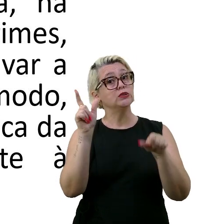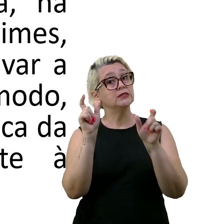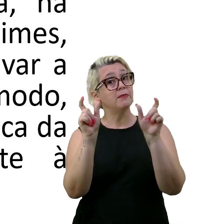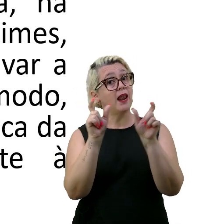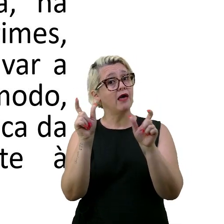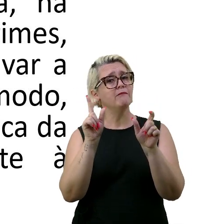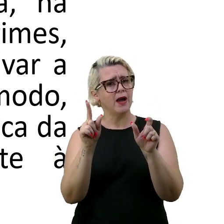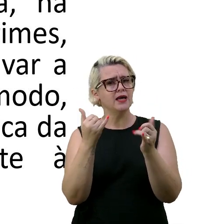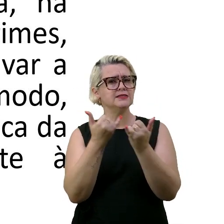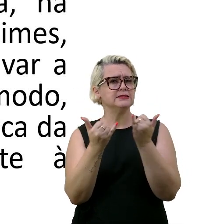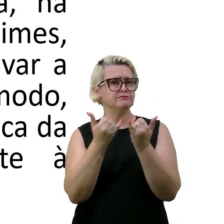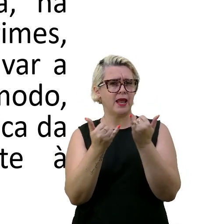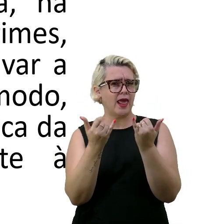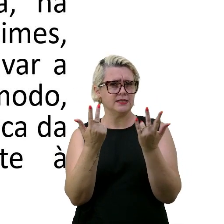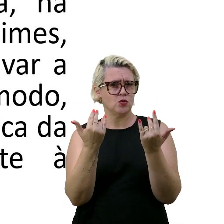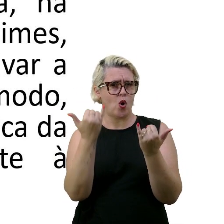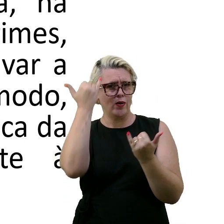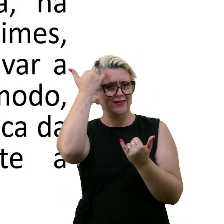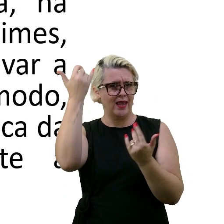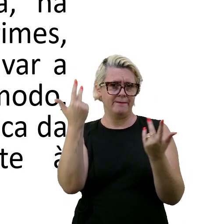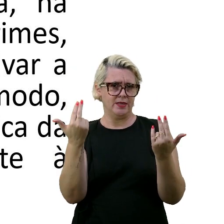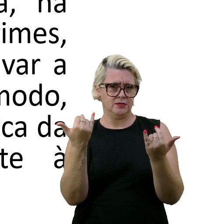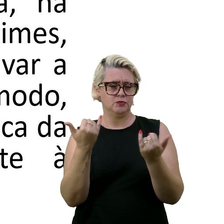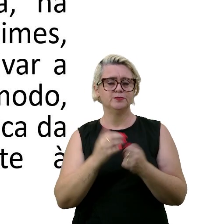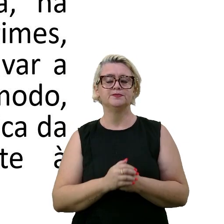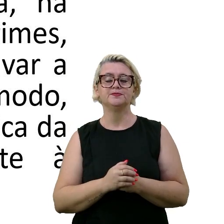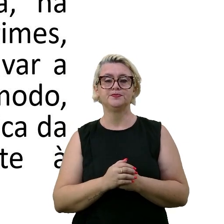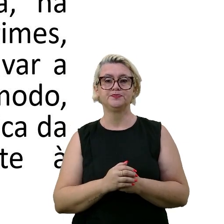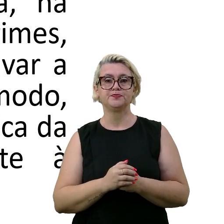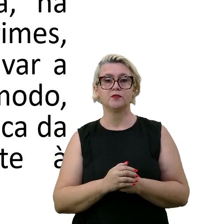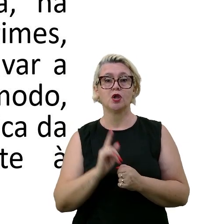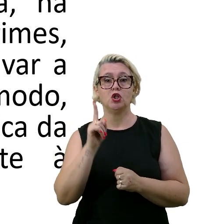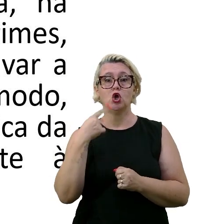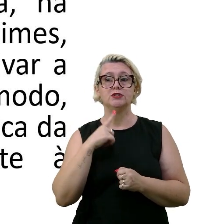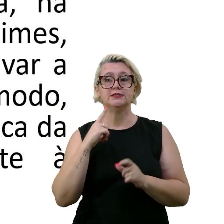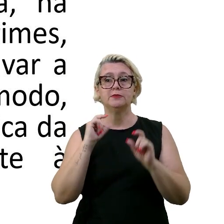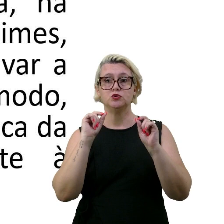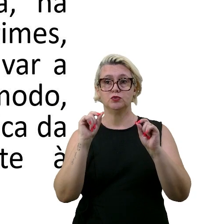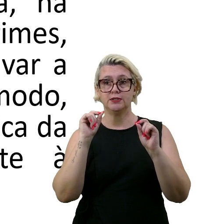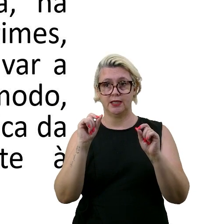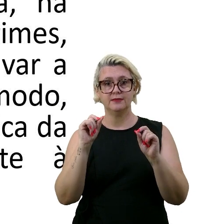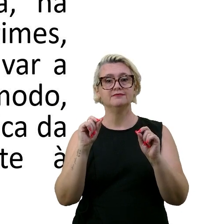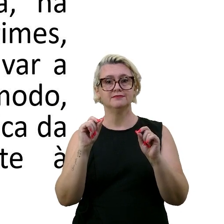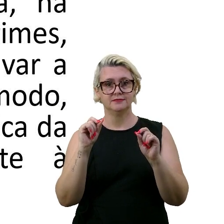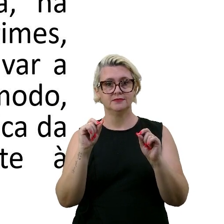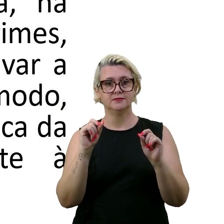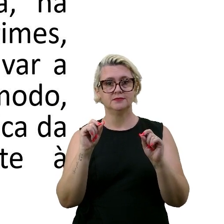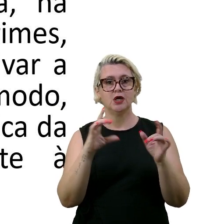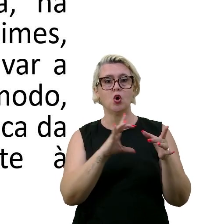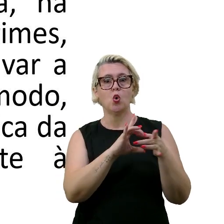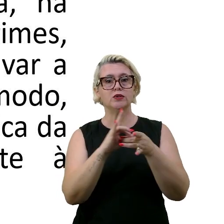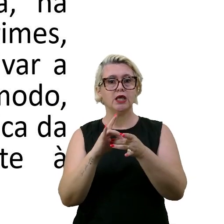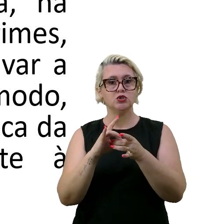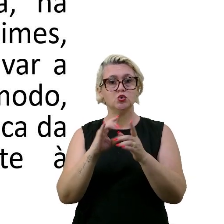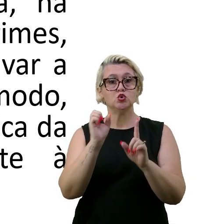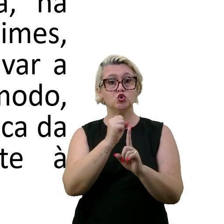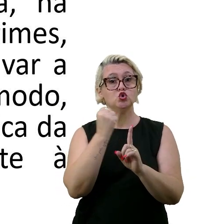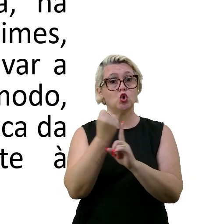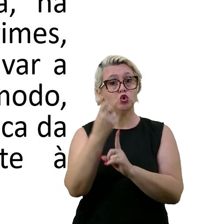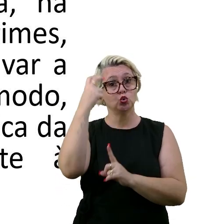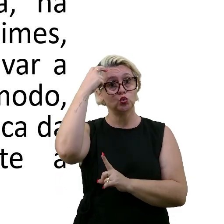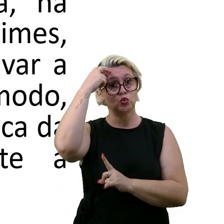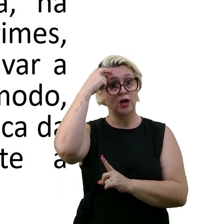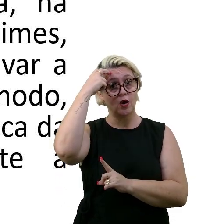a mesma ideia. Nós temos o repertório sociocultural, que nesse caso é a citação de